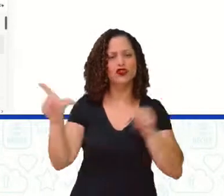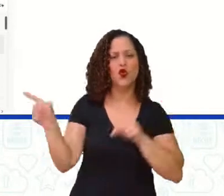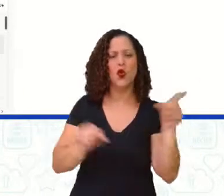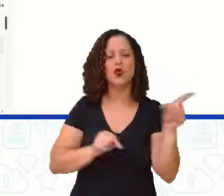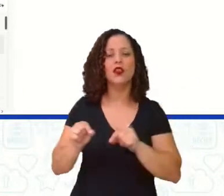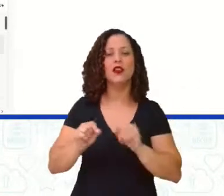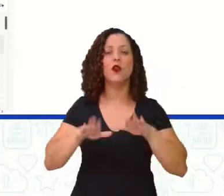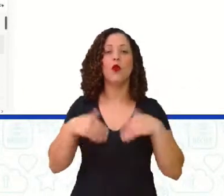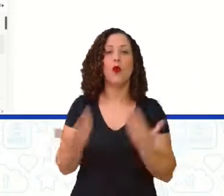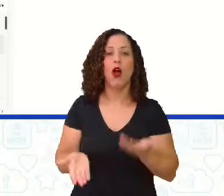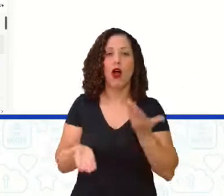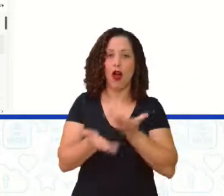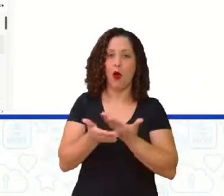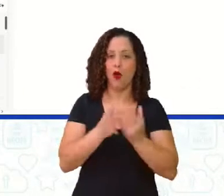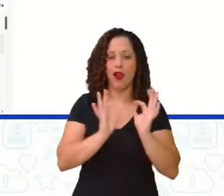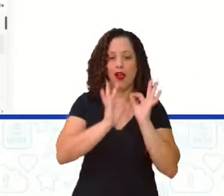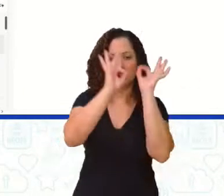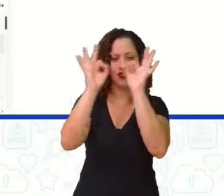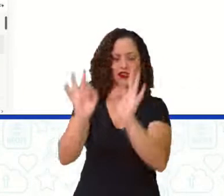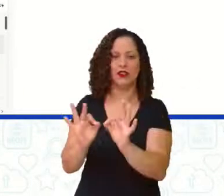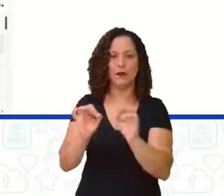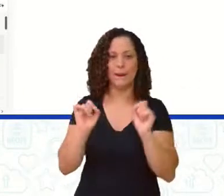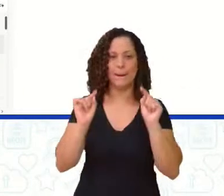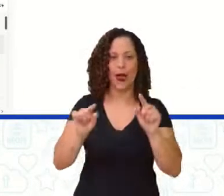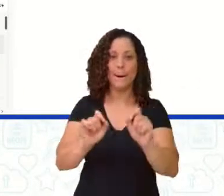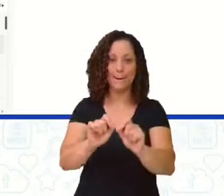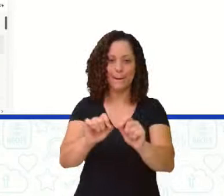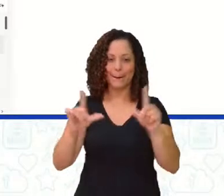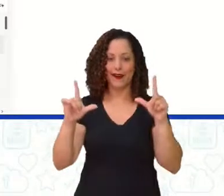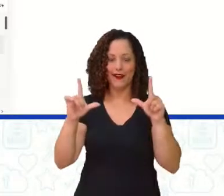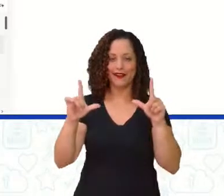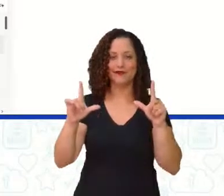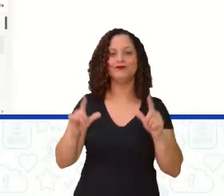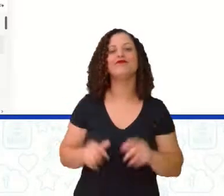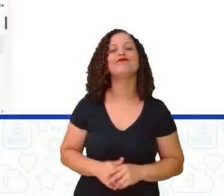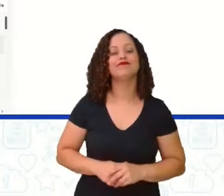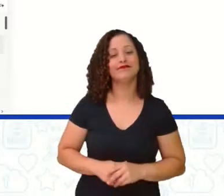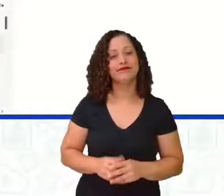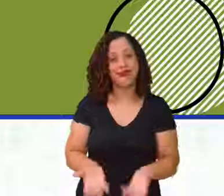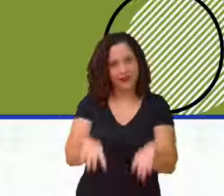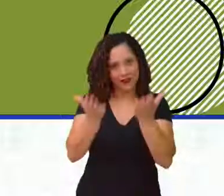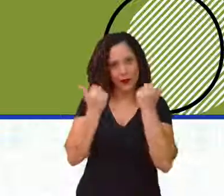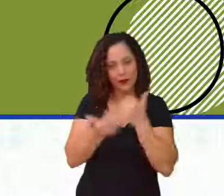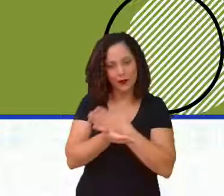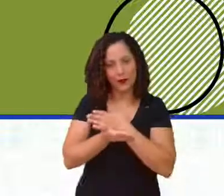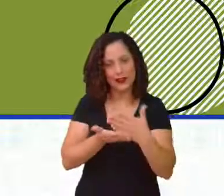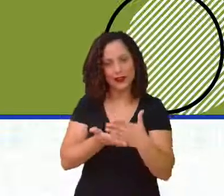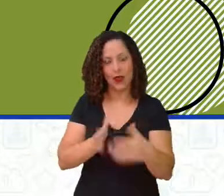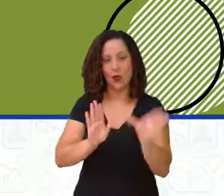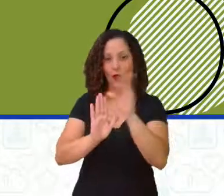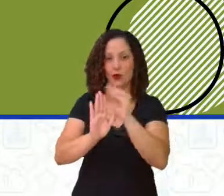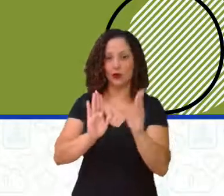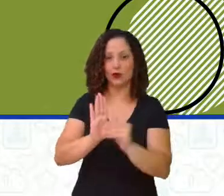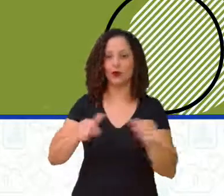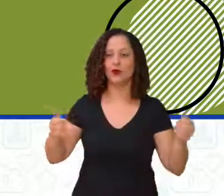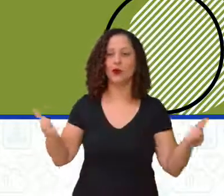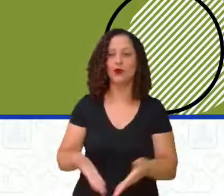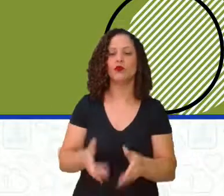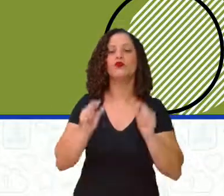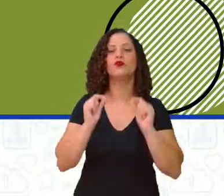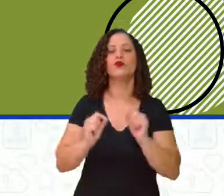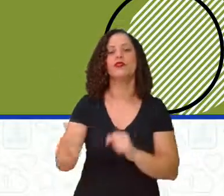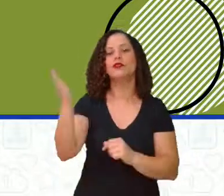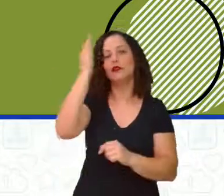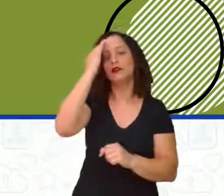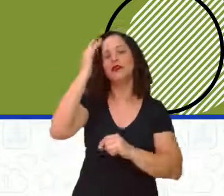vocês querem assistir, quais os componentes curriculares e ficarem à vontade. Mas vamos embora para o nosso conteúdo de hoje, que é entender um